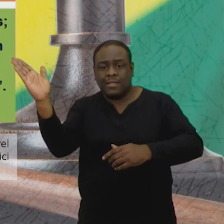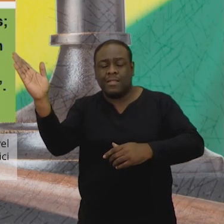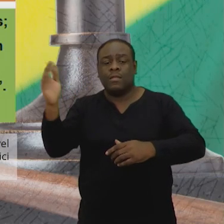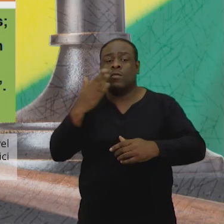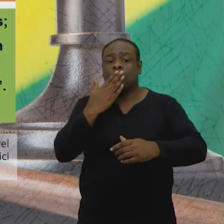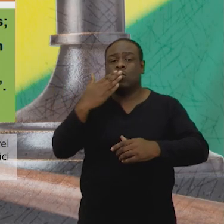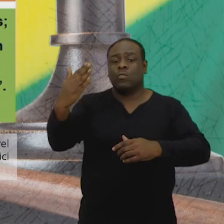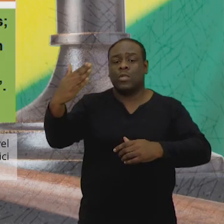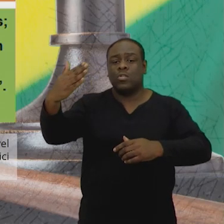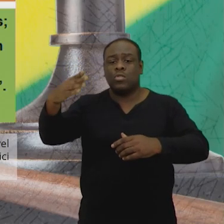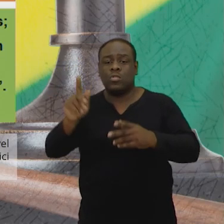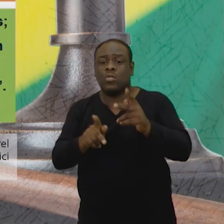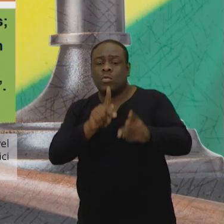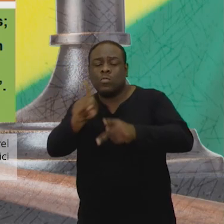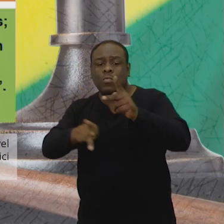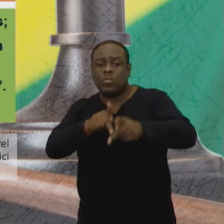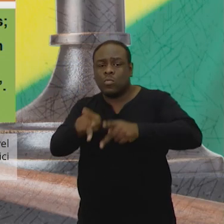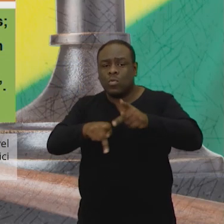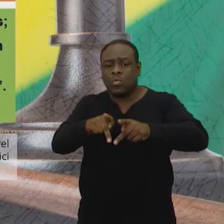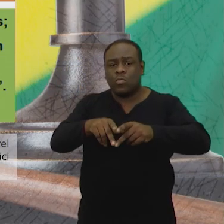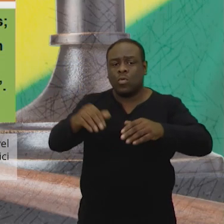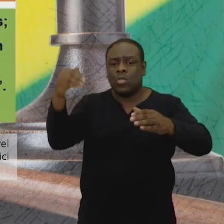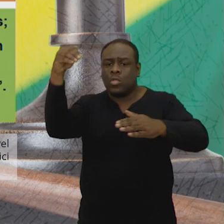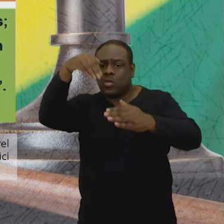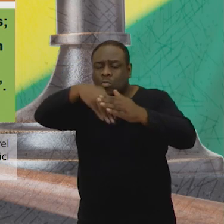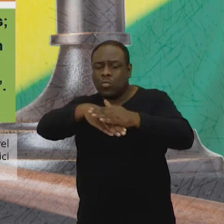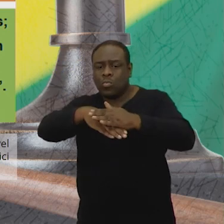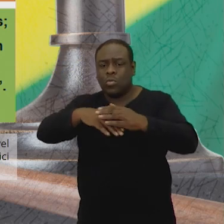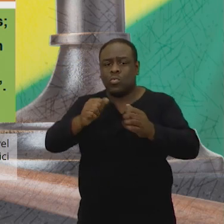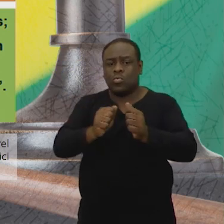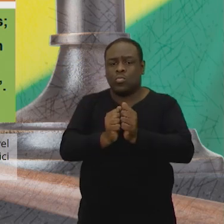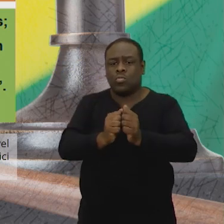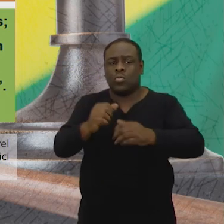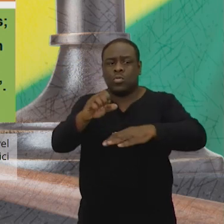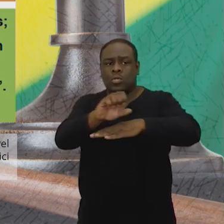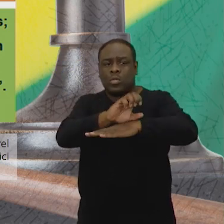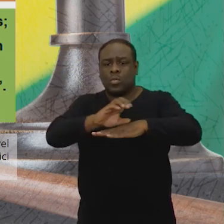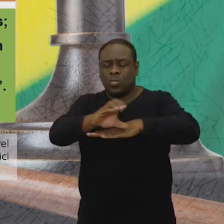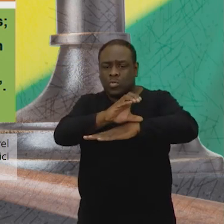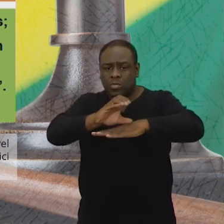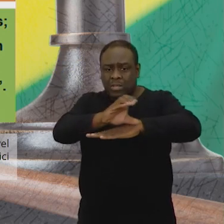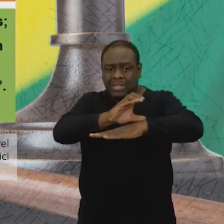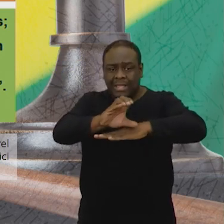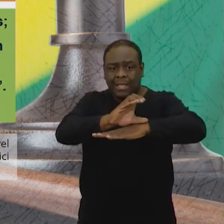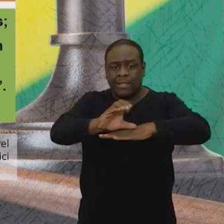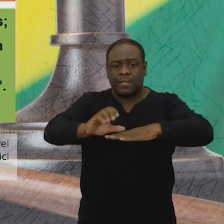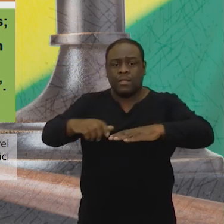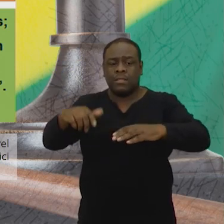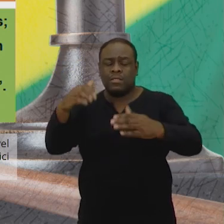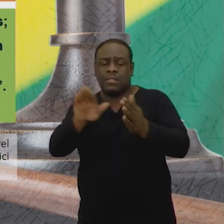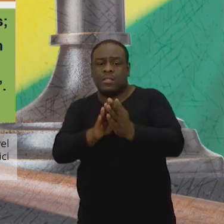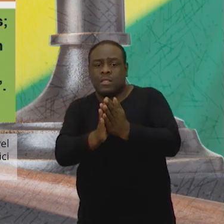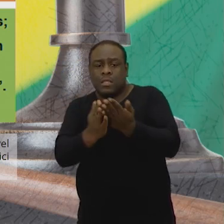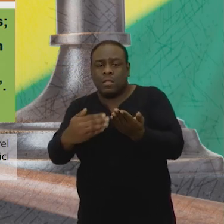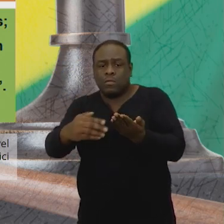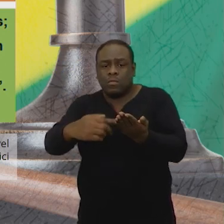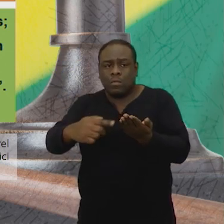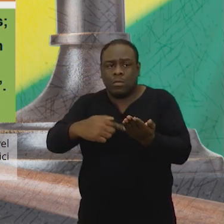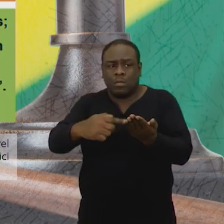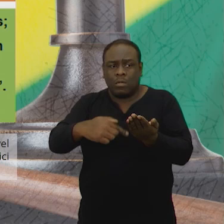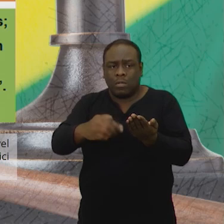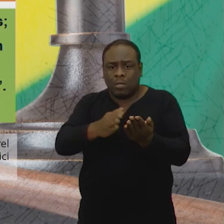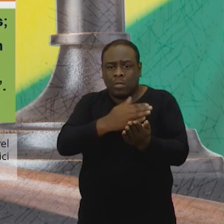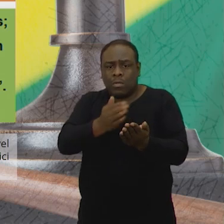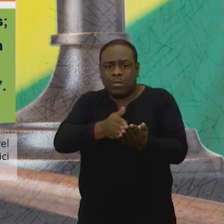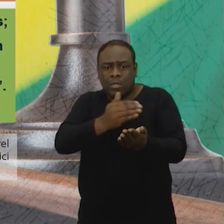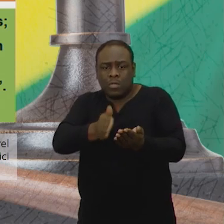alguns pedidos, né, de populares para que fosse incluído na Constituição. Isso está no Caderno do Aluno, volume 3,